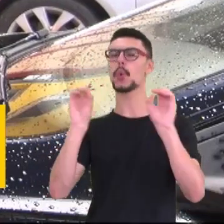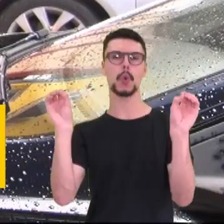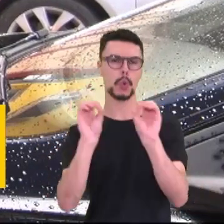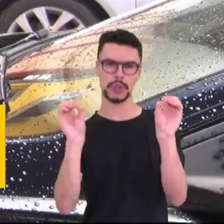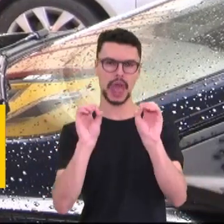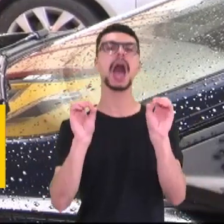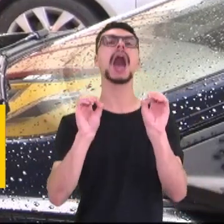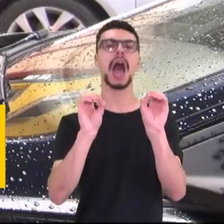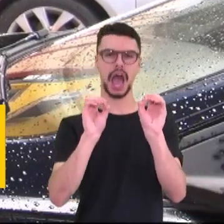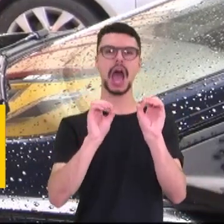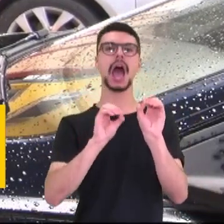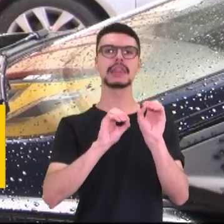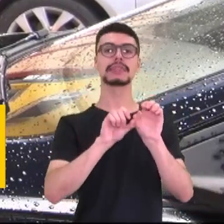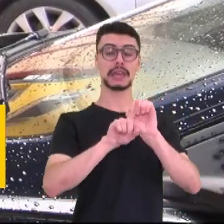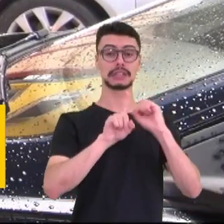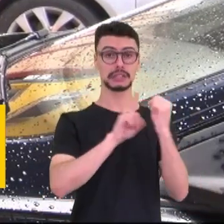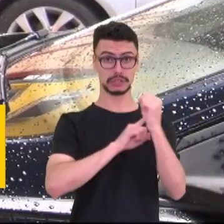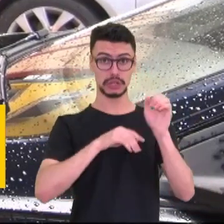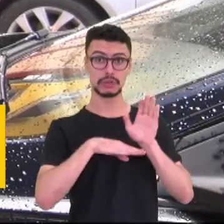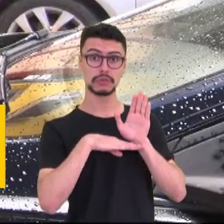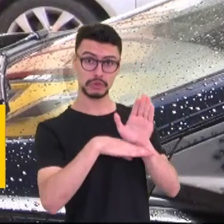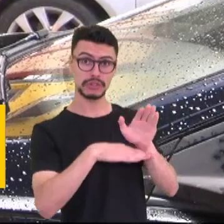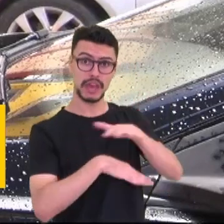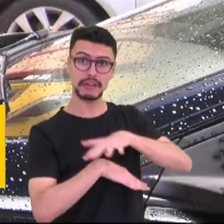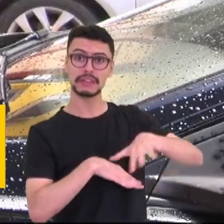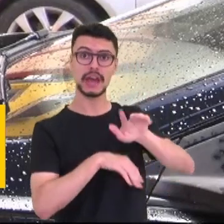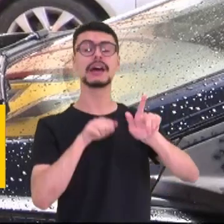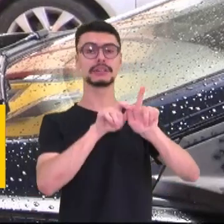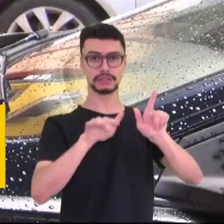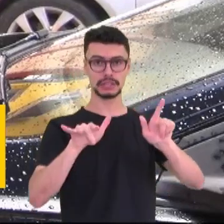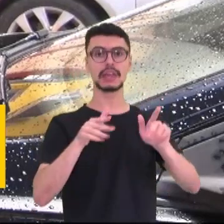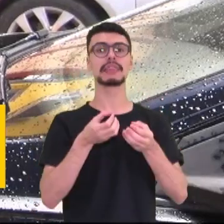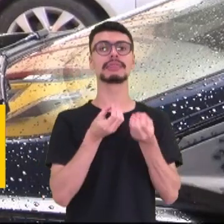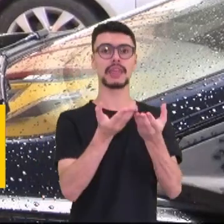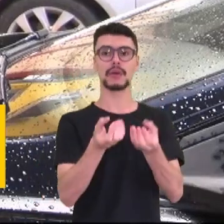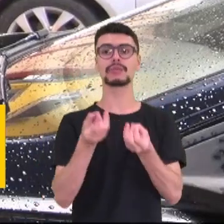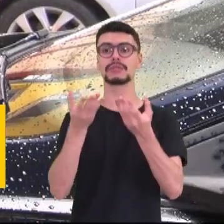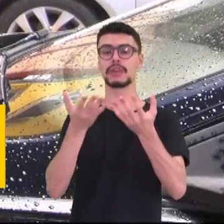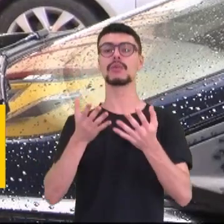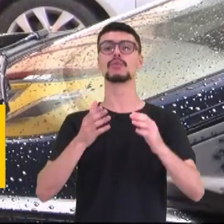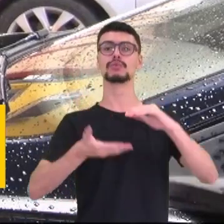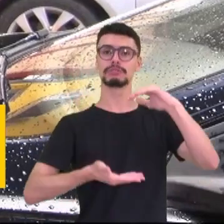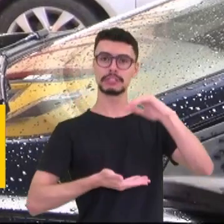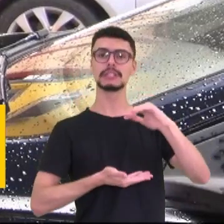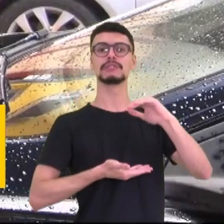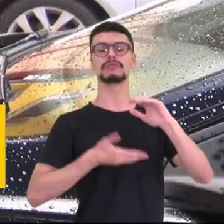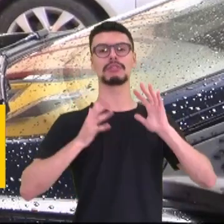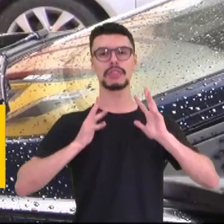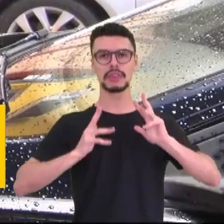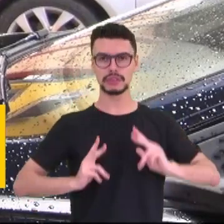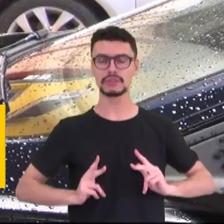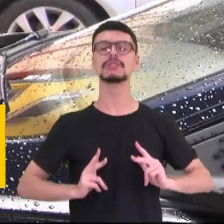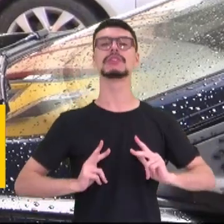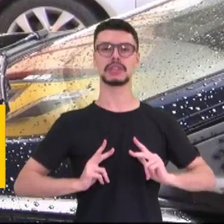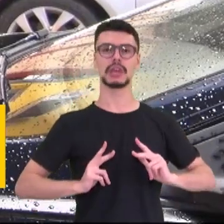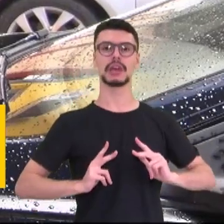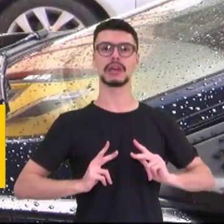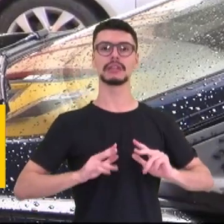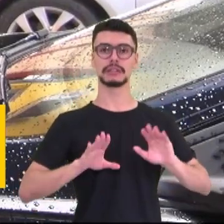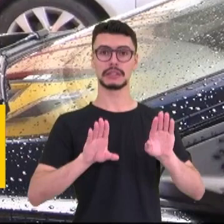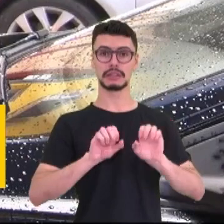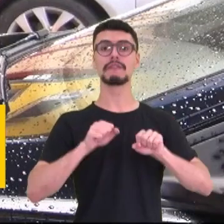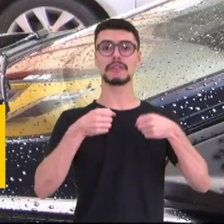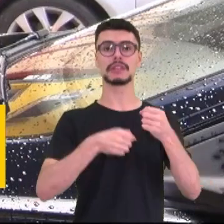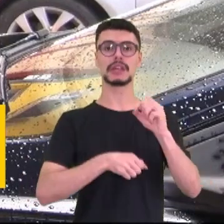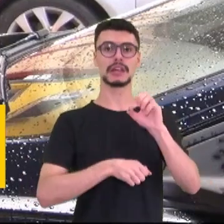A assistência social do município de Iguaratuba entregou os kits de higiene, kits também de limpeza da Defesa Civil Estadual